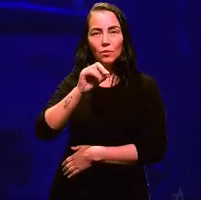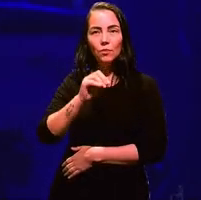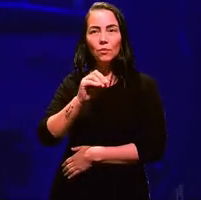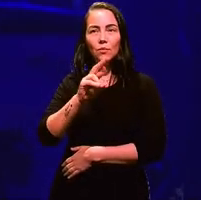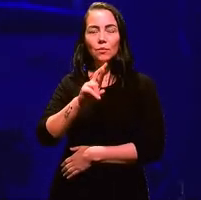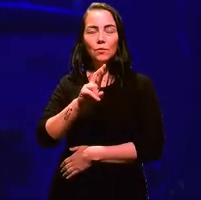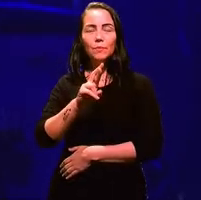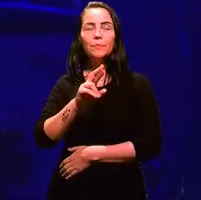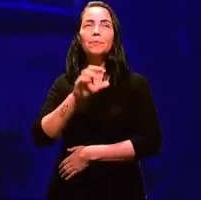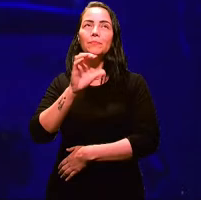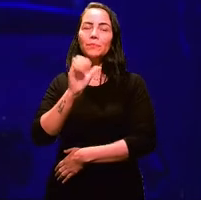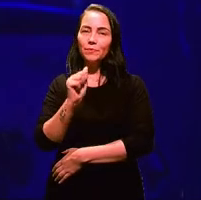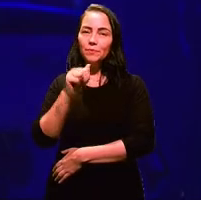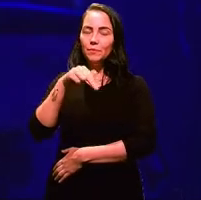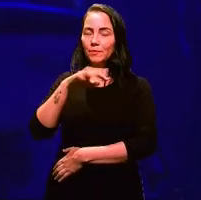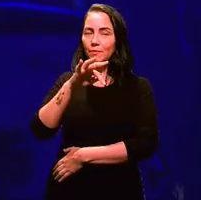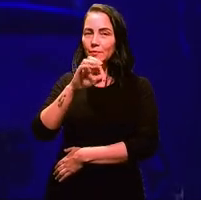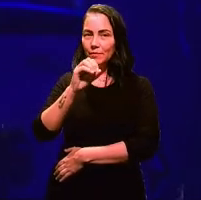Administração da SCAR.